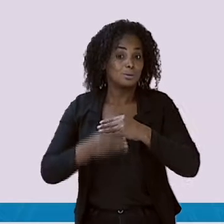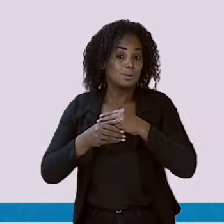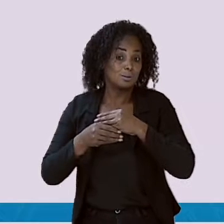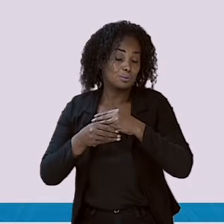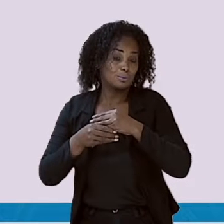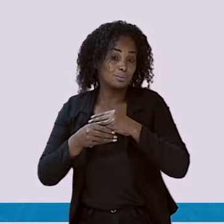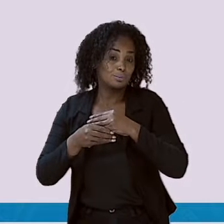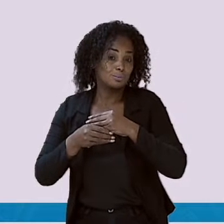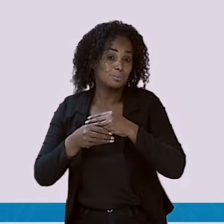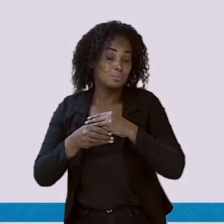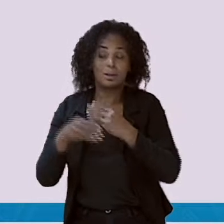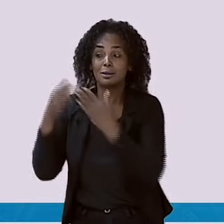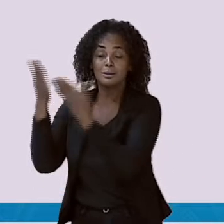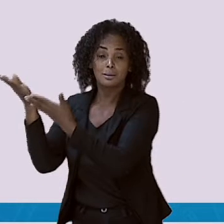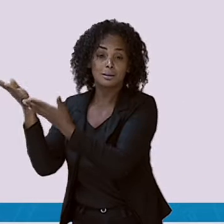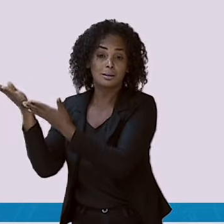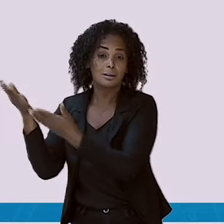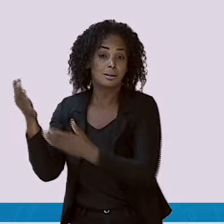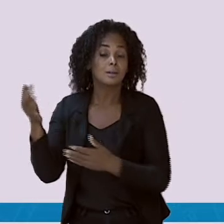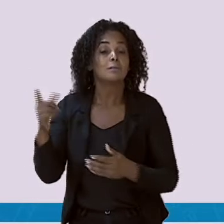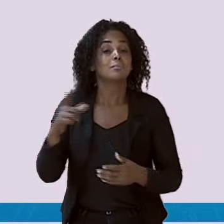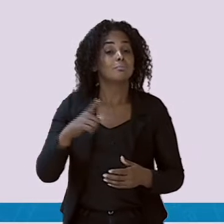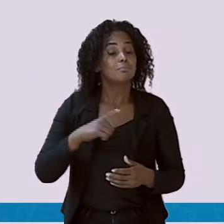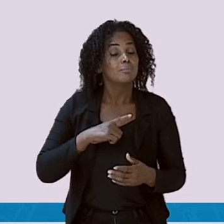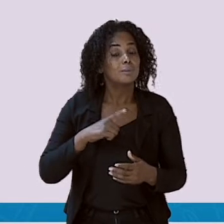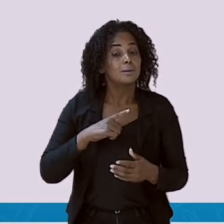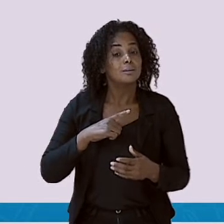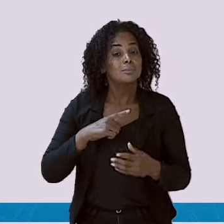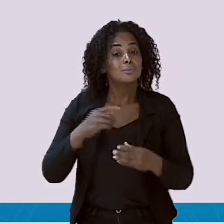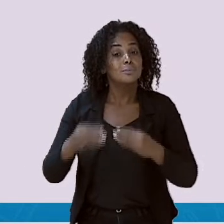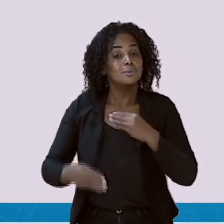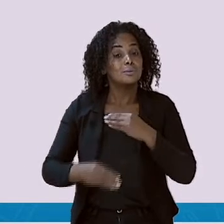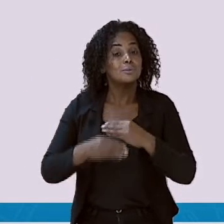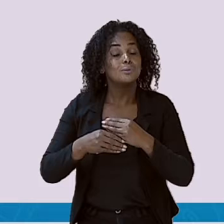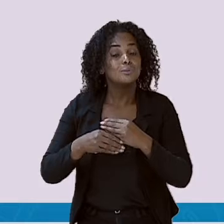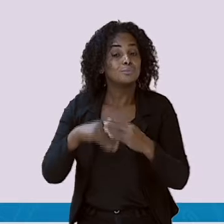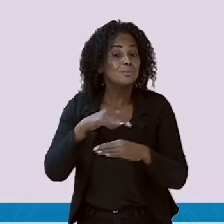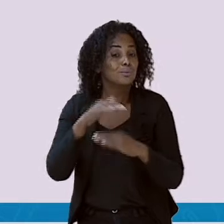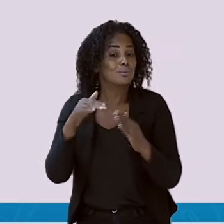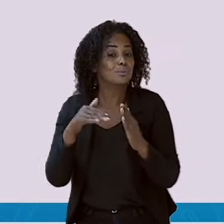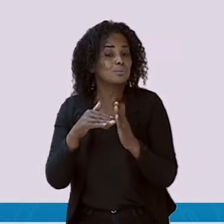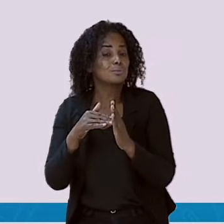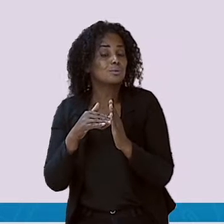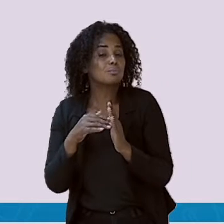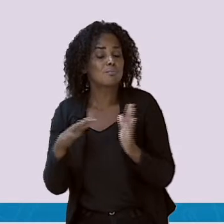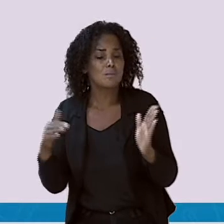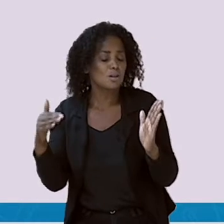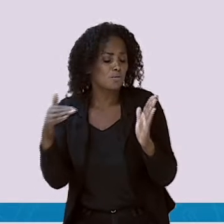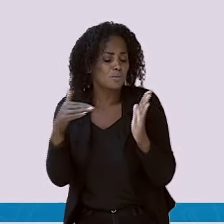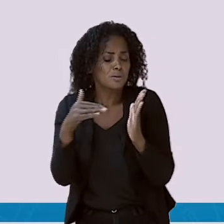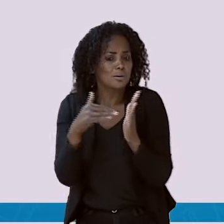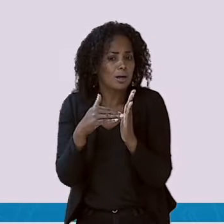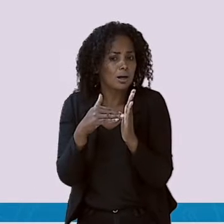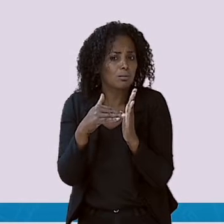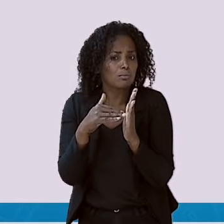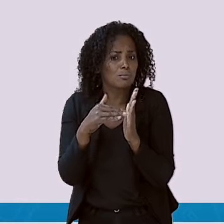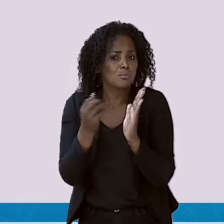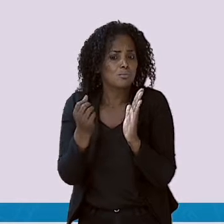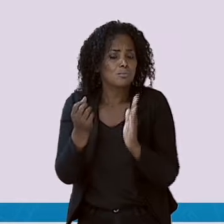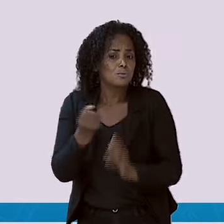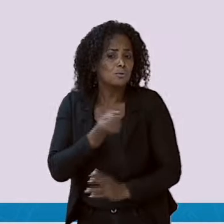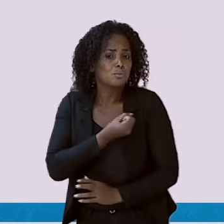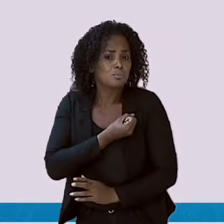por inteiro. A última ordem, a última casa dele ou classe, era